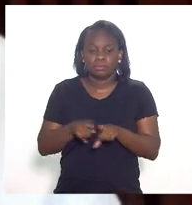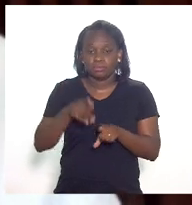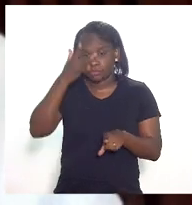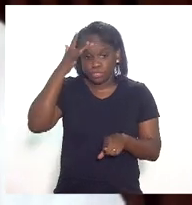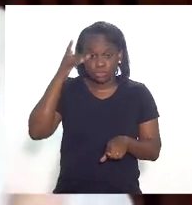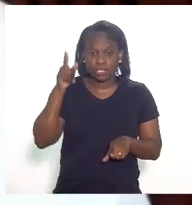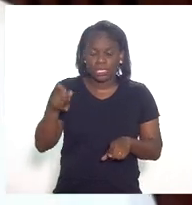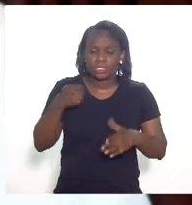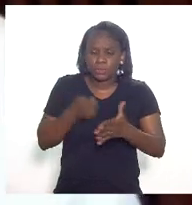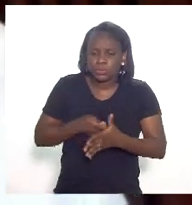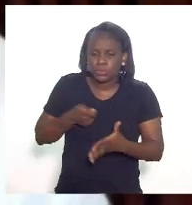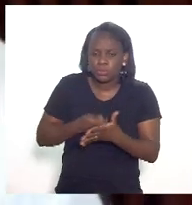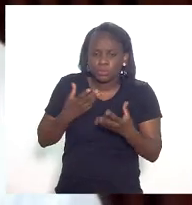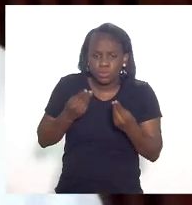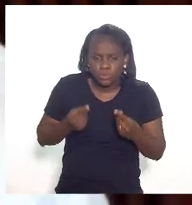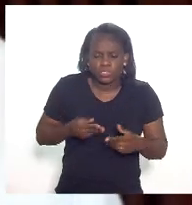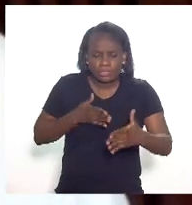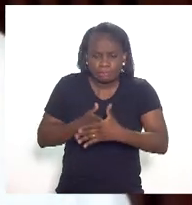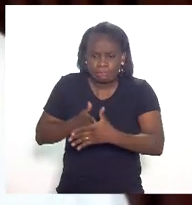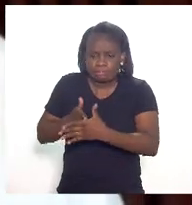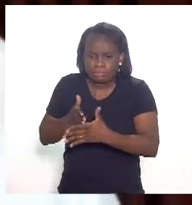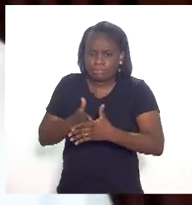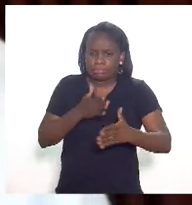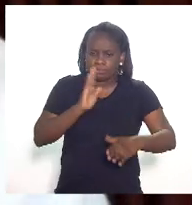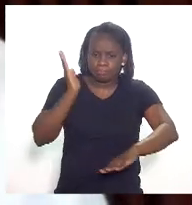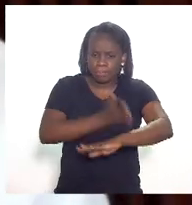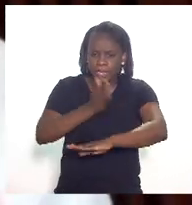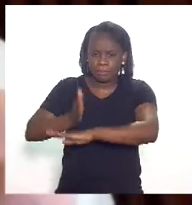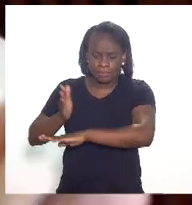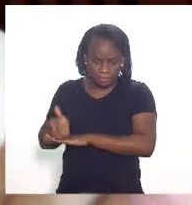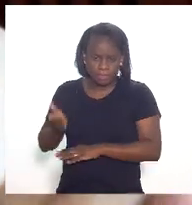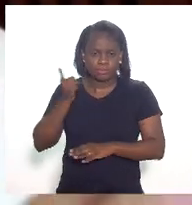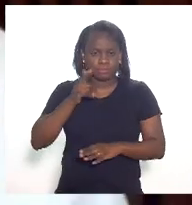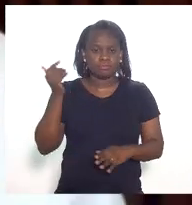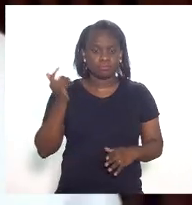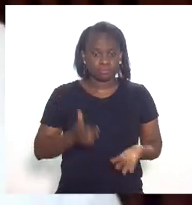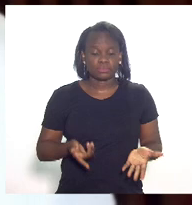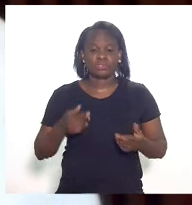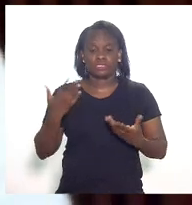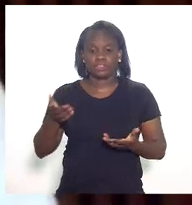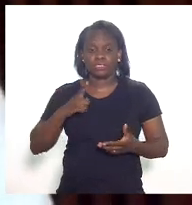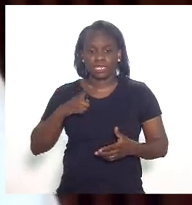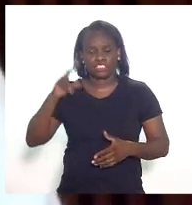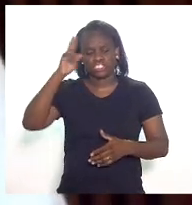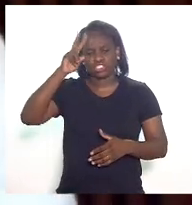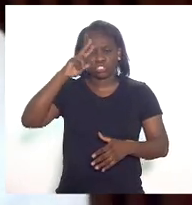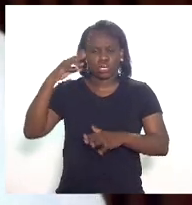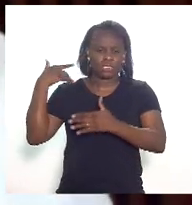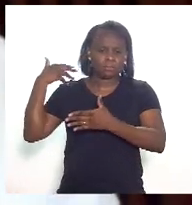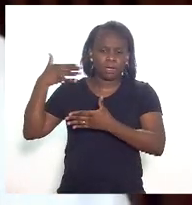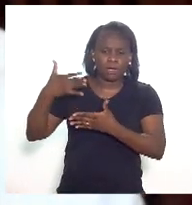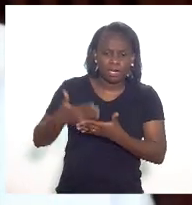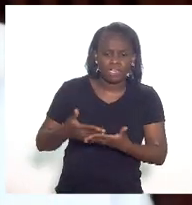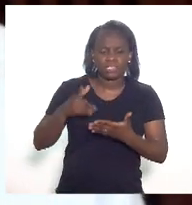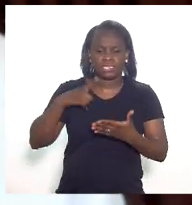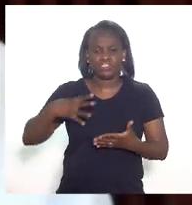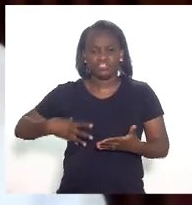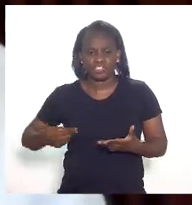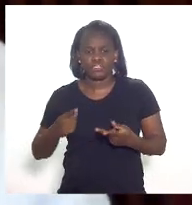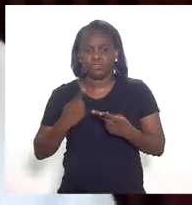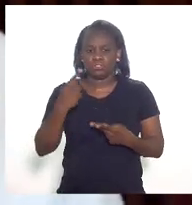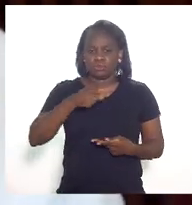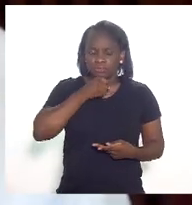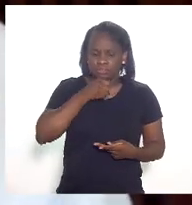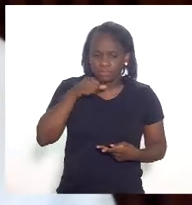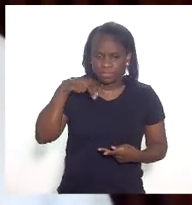pessoa que lutou muito para vencer barreiras com sua deficiência e deixa aí um legado, deixa filho e neto, e